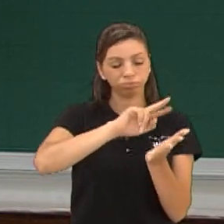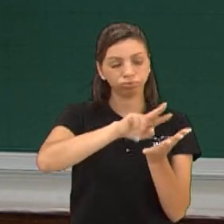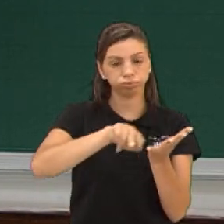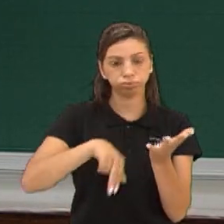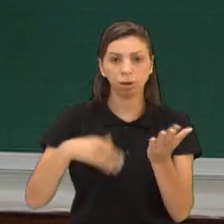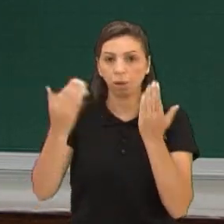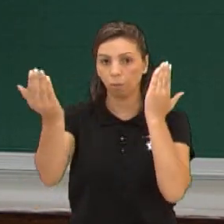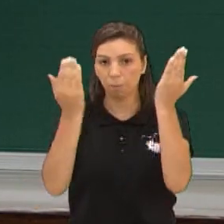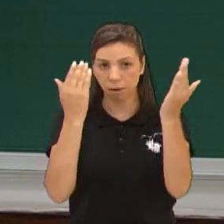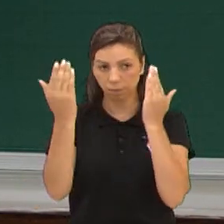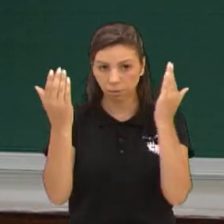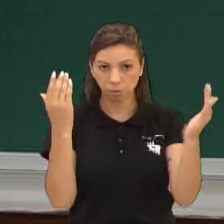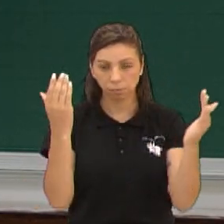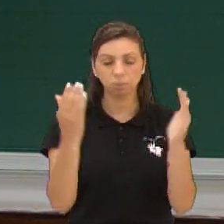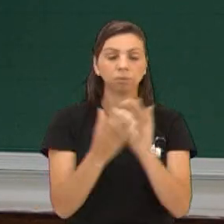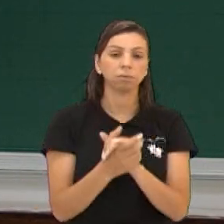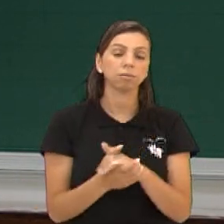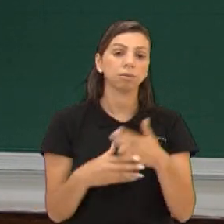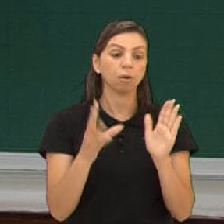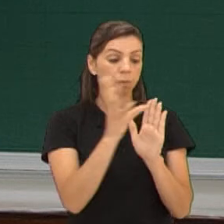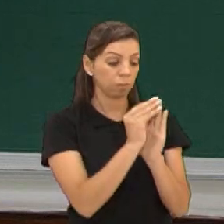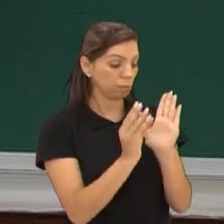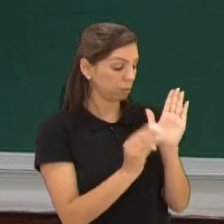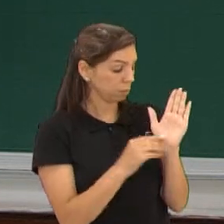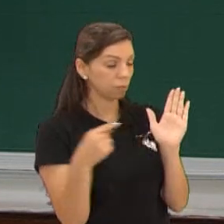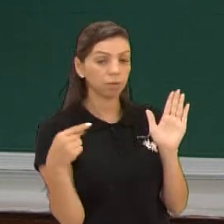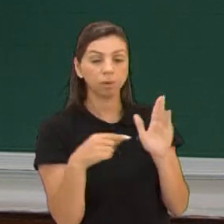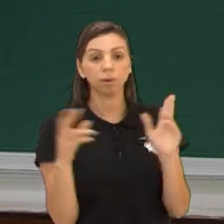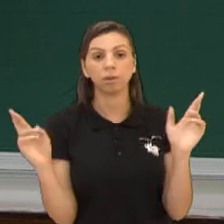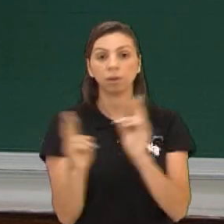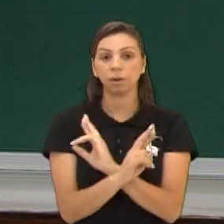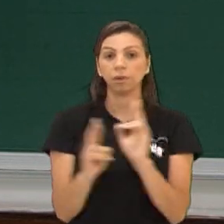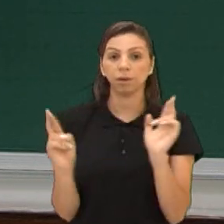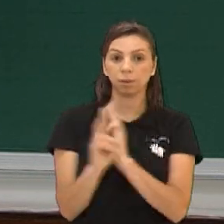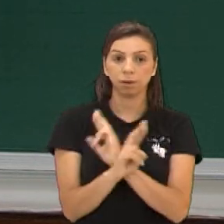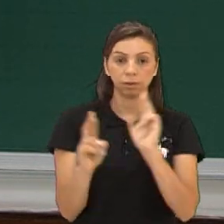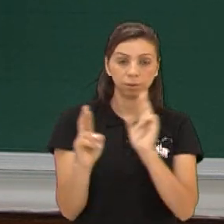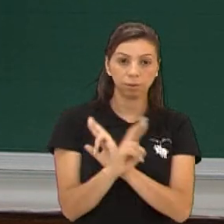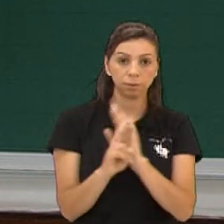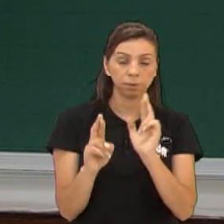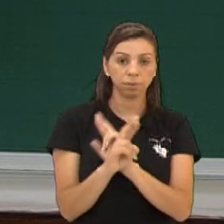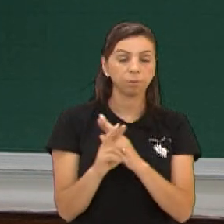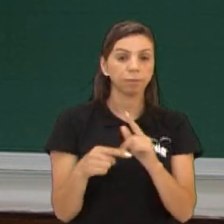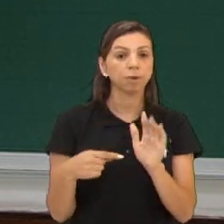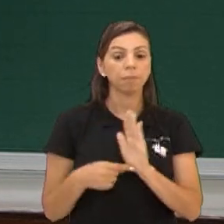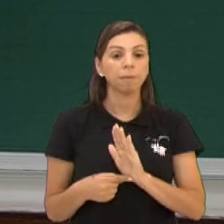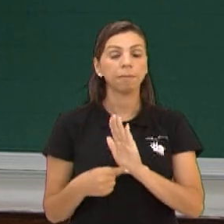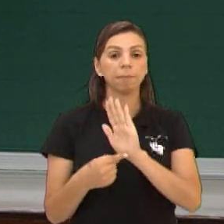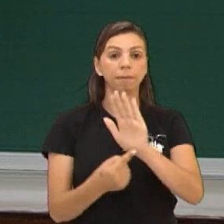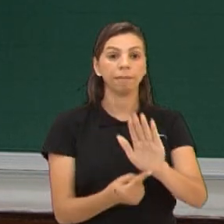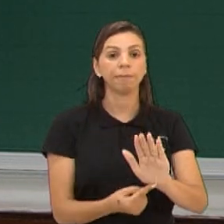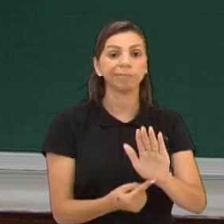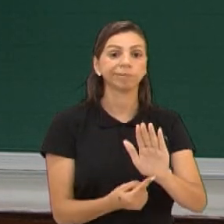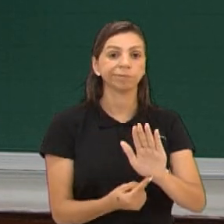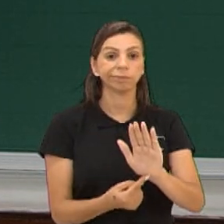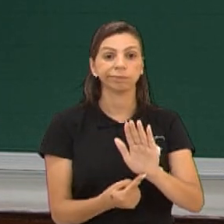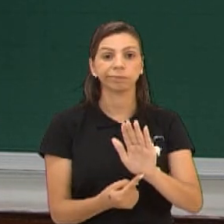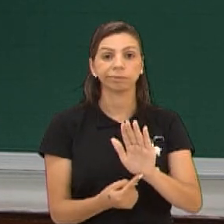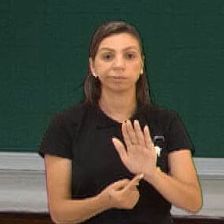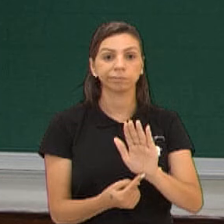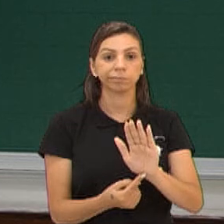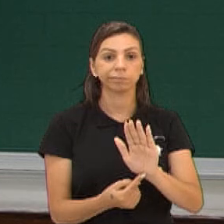né ou seja um conteúdo que é relacionado para indicar uma